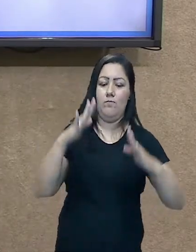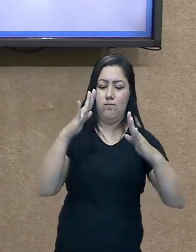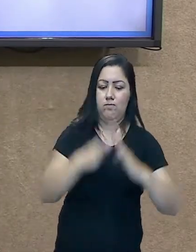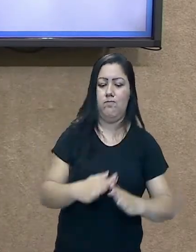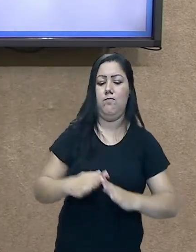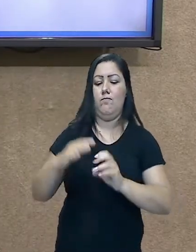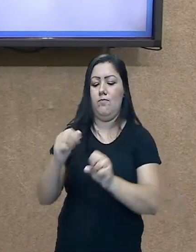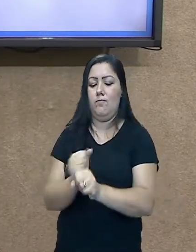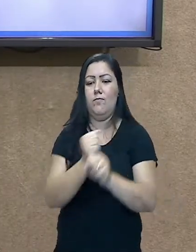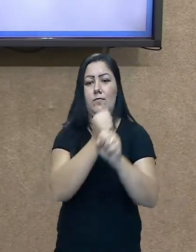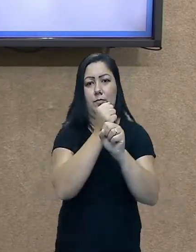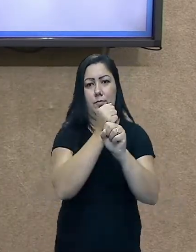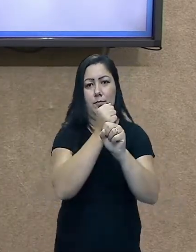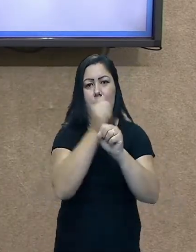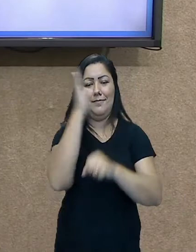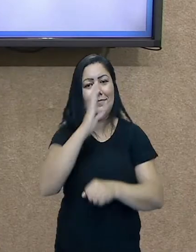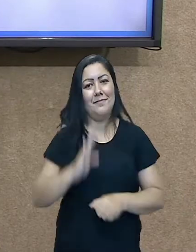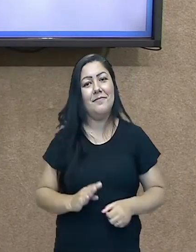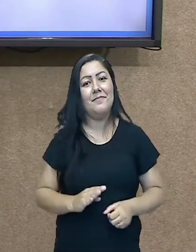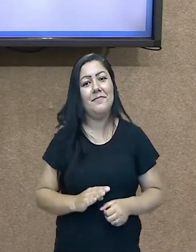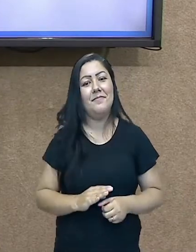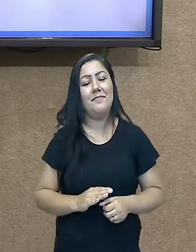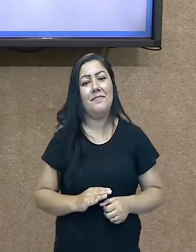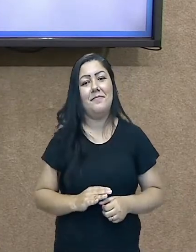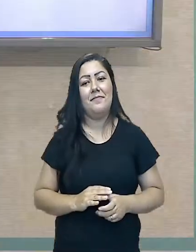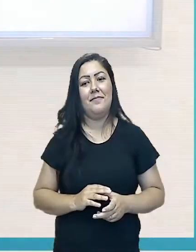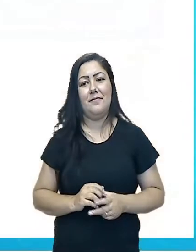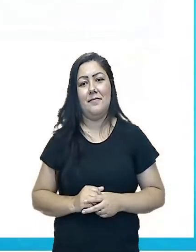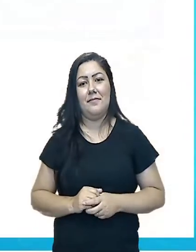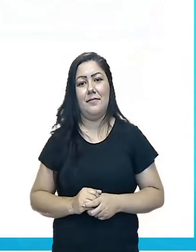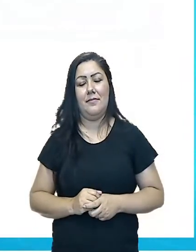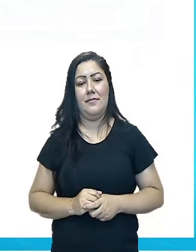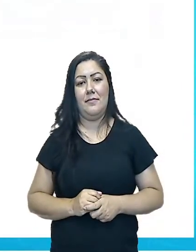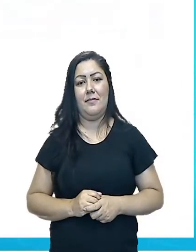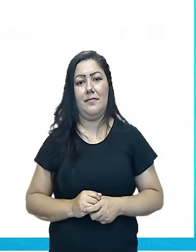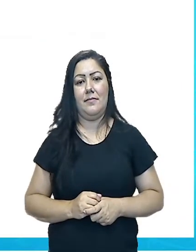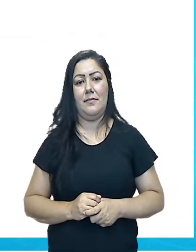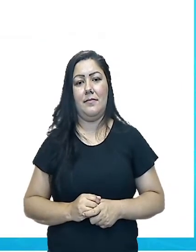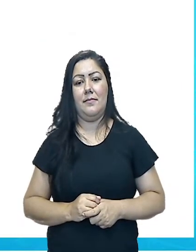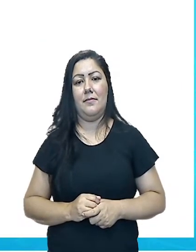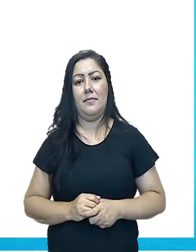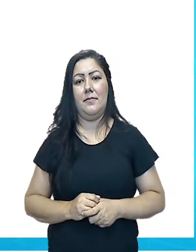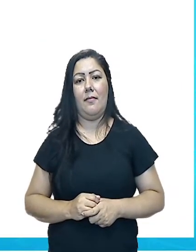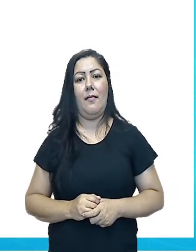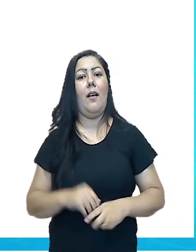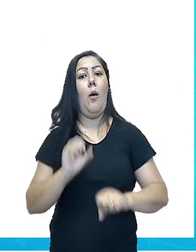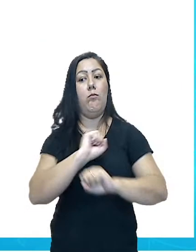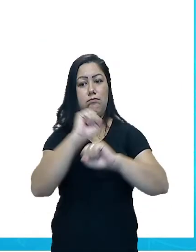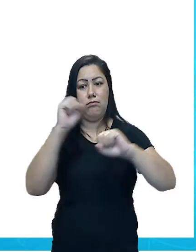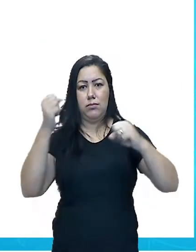nós vemos o quê? Um país gigante, olha, de norte a sul,